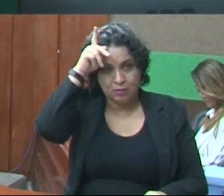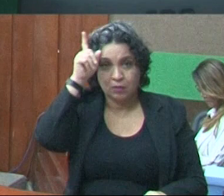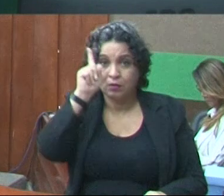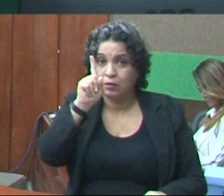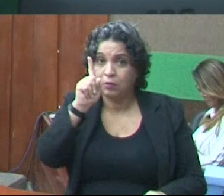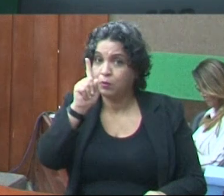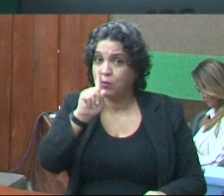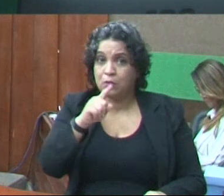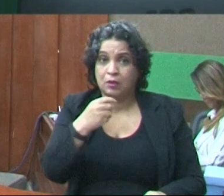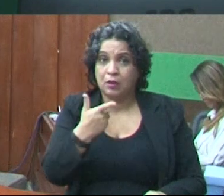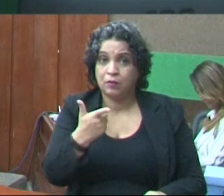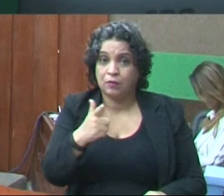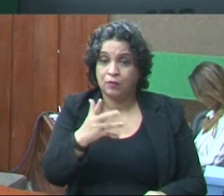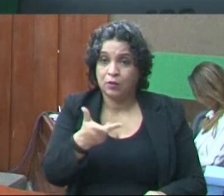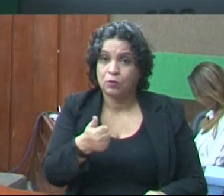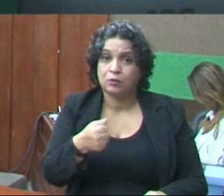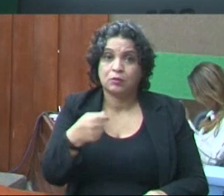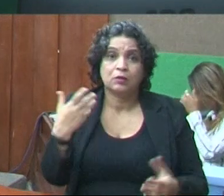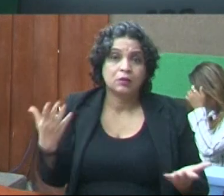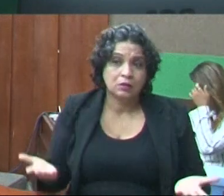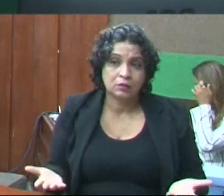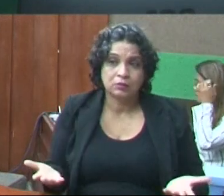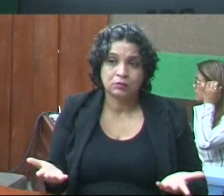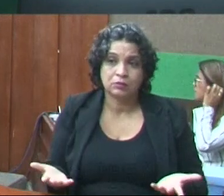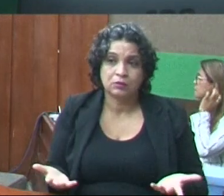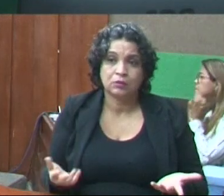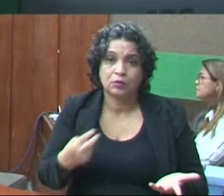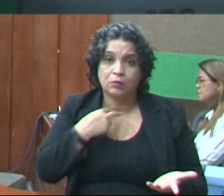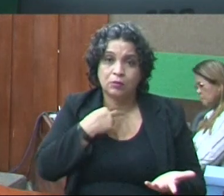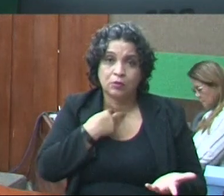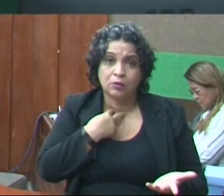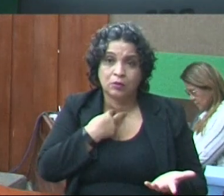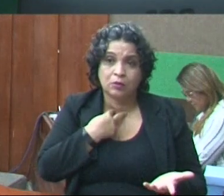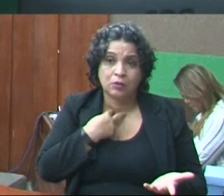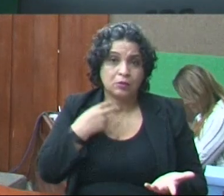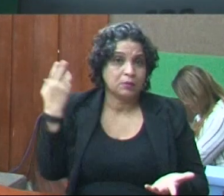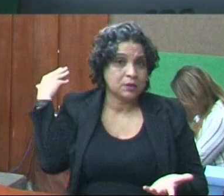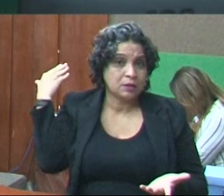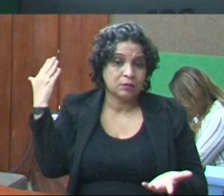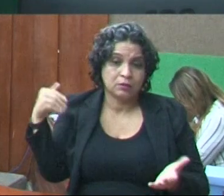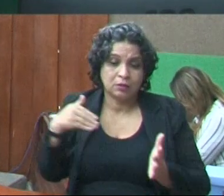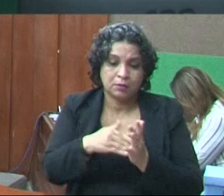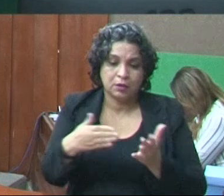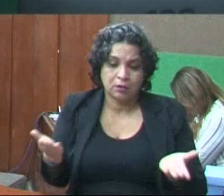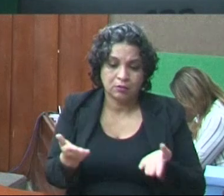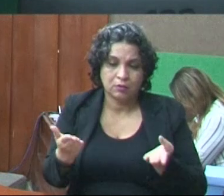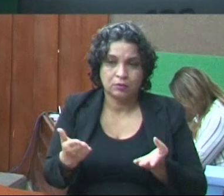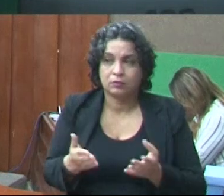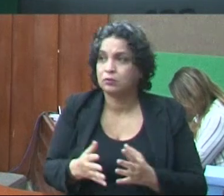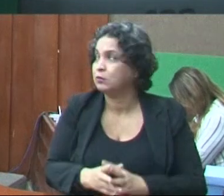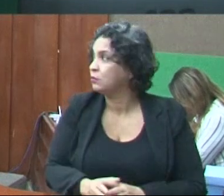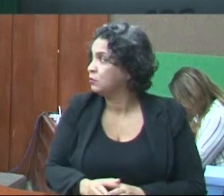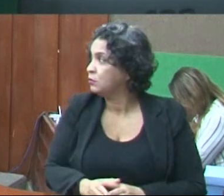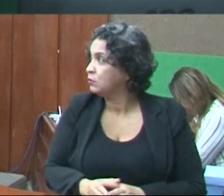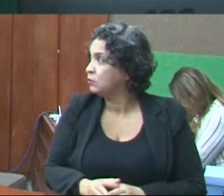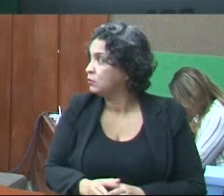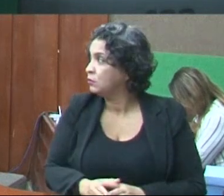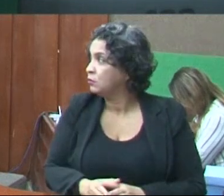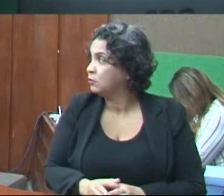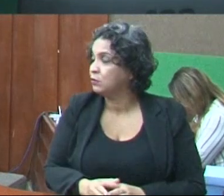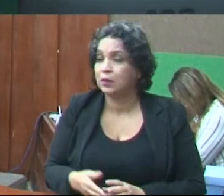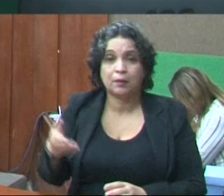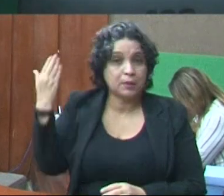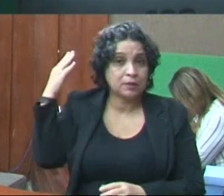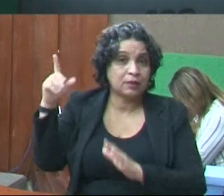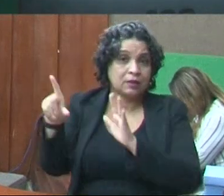é válida, então não é válido o aumento do salário do prefeito naquele momento. O conselheiro foi bem claro, aquela lei